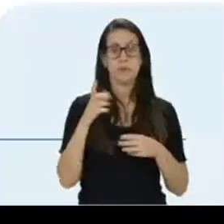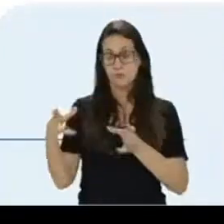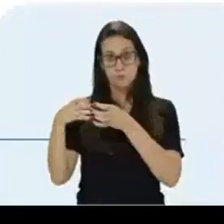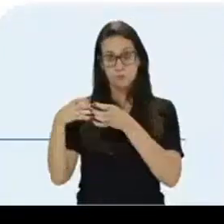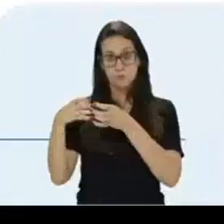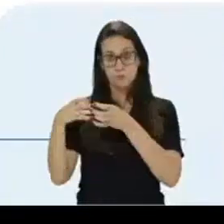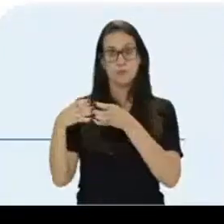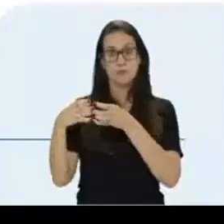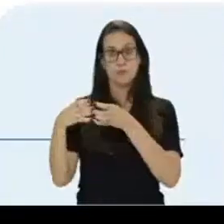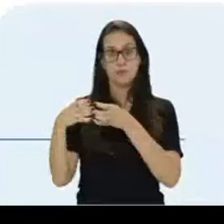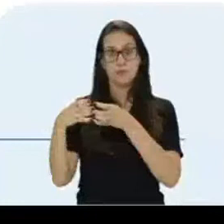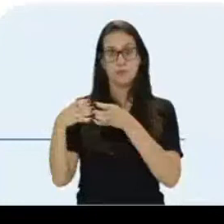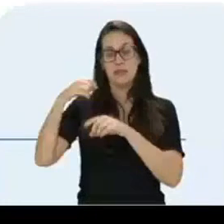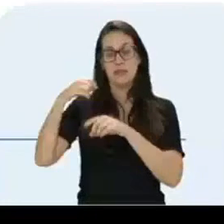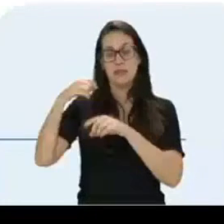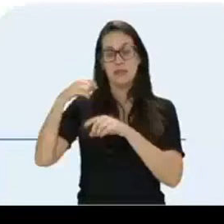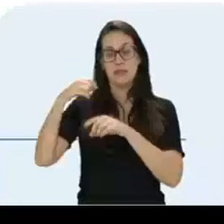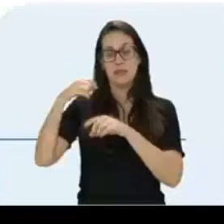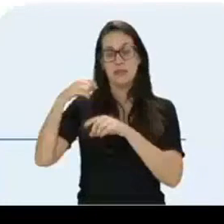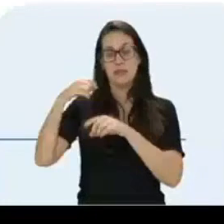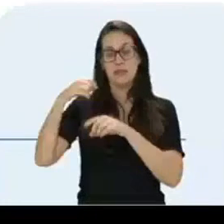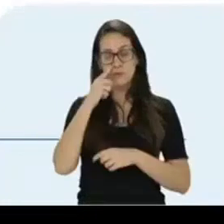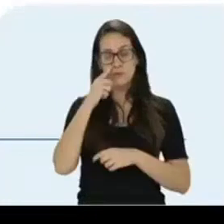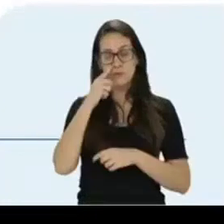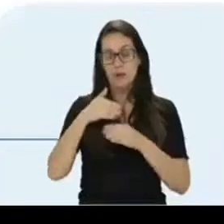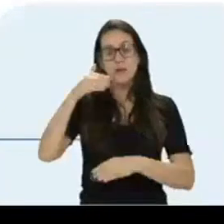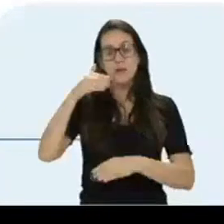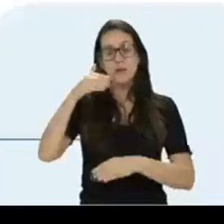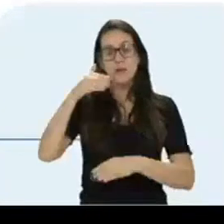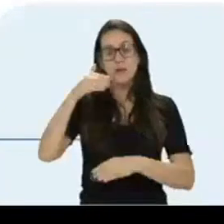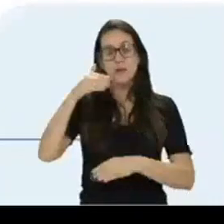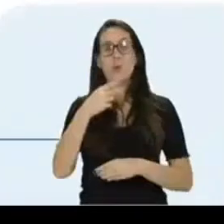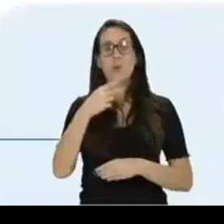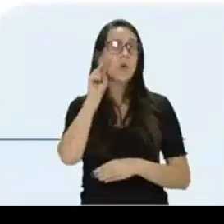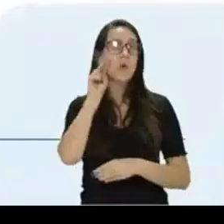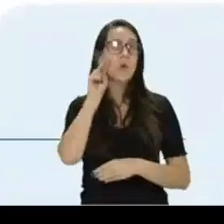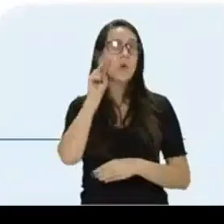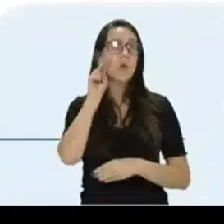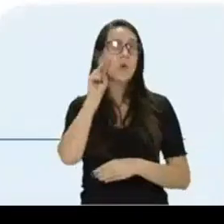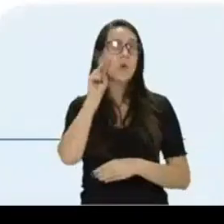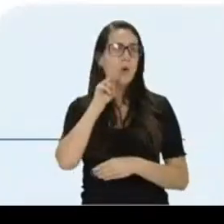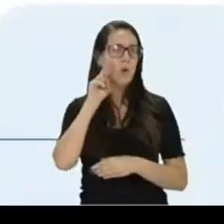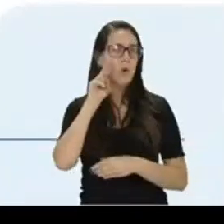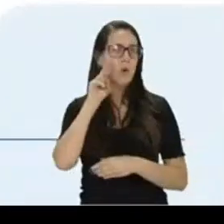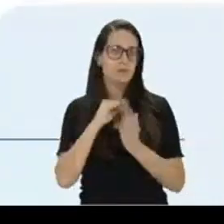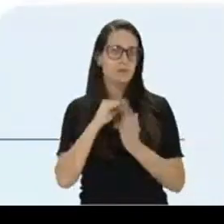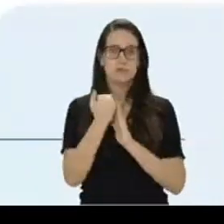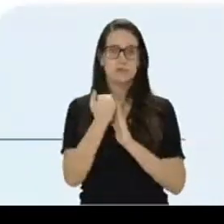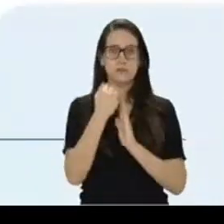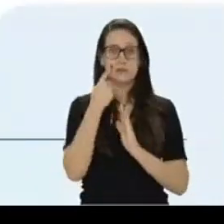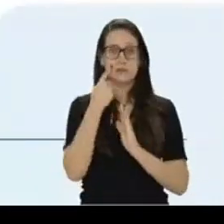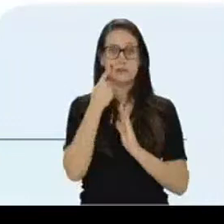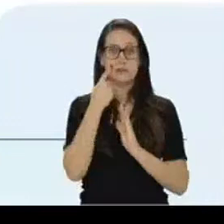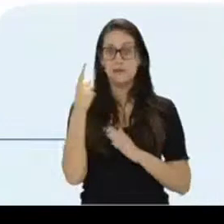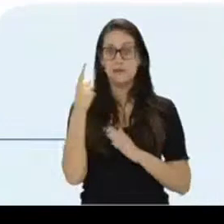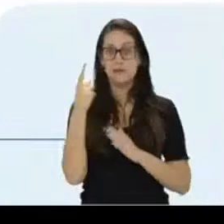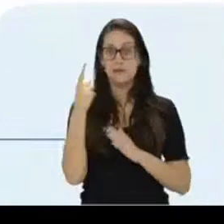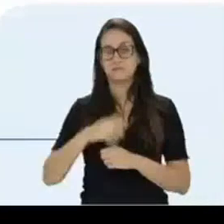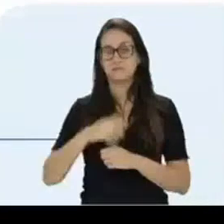essa coloração da parede celular ela é rosa, mais rosácea. Então, se nós observarmos aqui essa